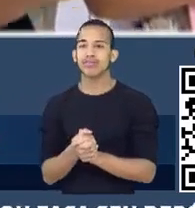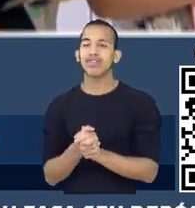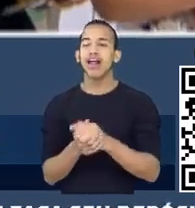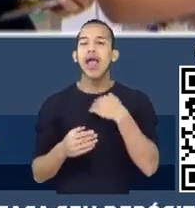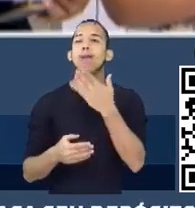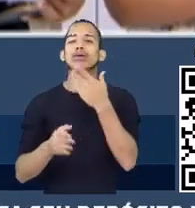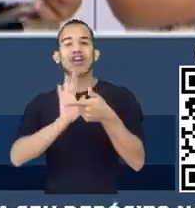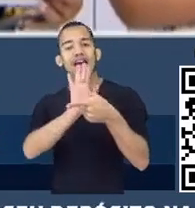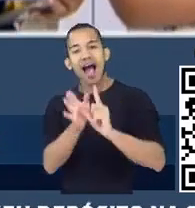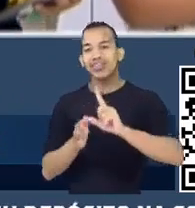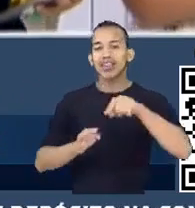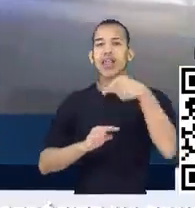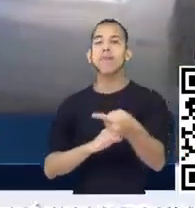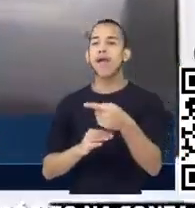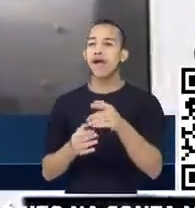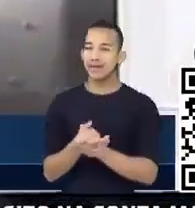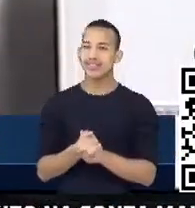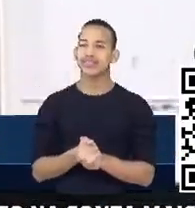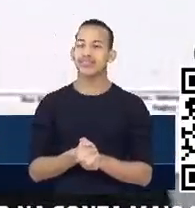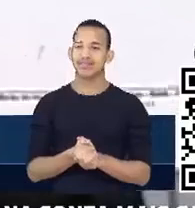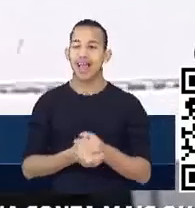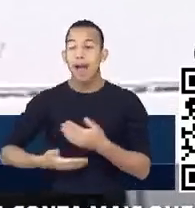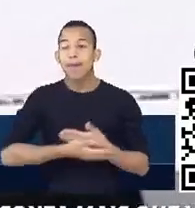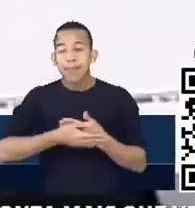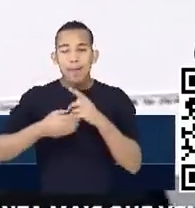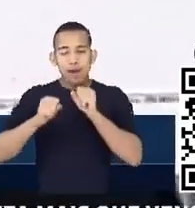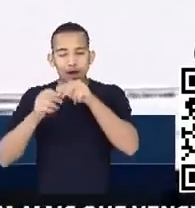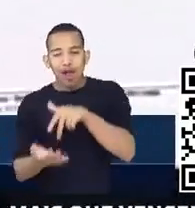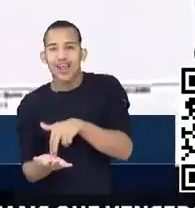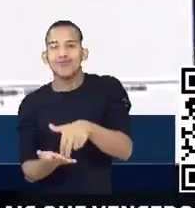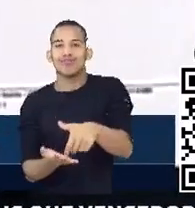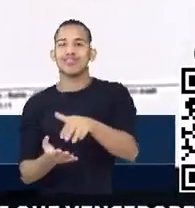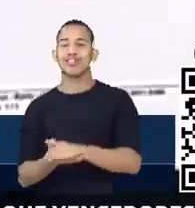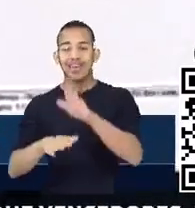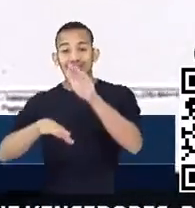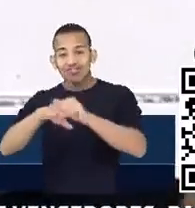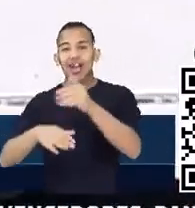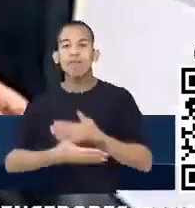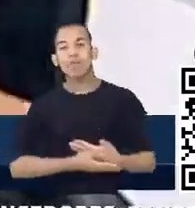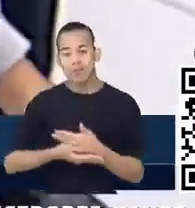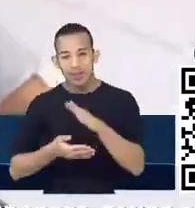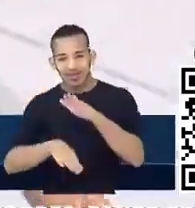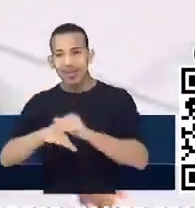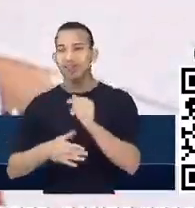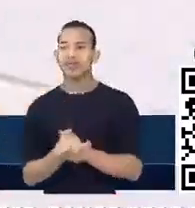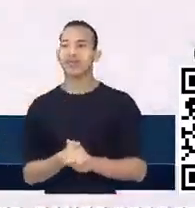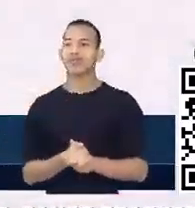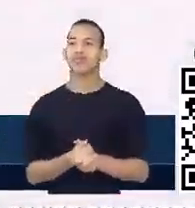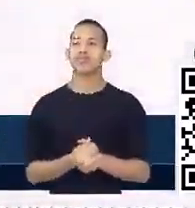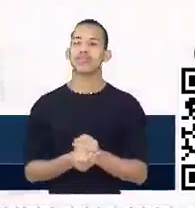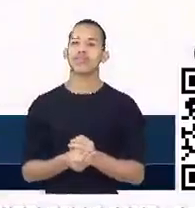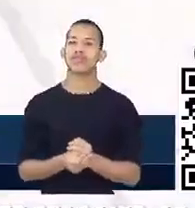o exame. Mãinha, põe um bebê no chão. Agora chama o bebê, mãinha. Vem pra cá você, vem pra